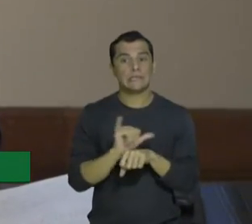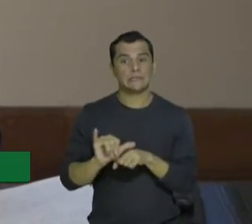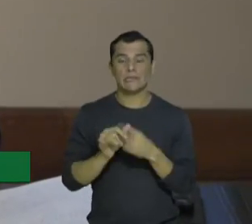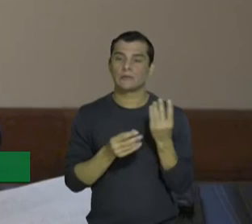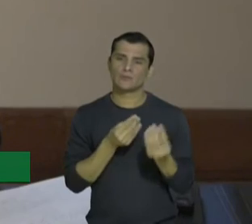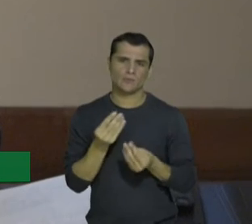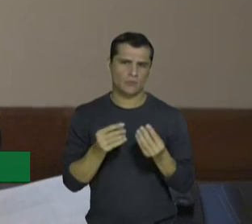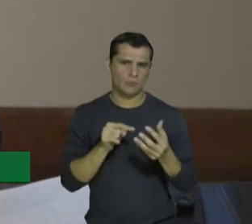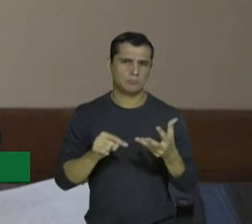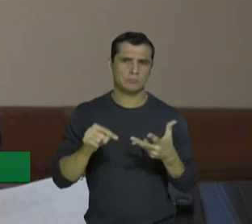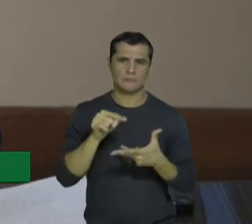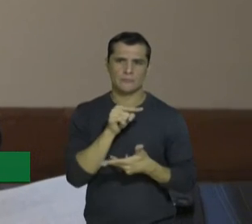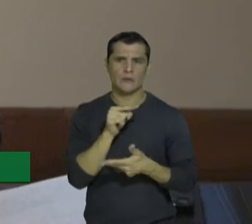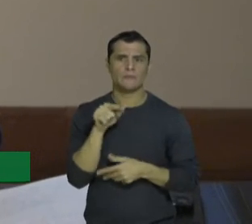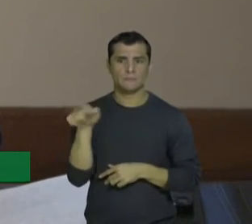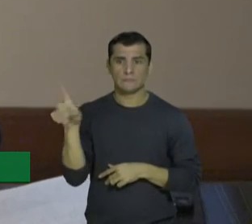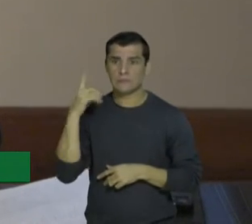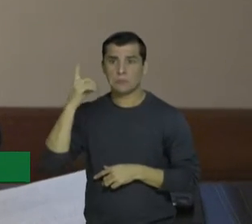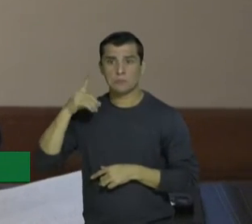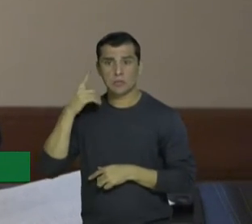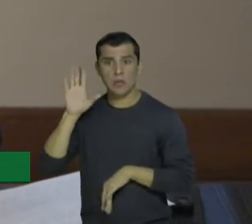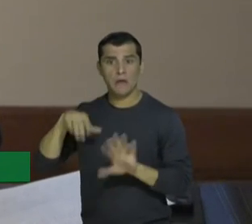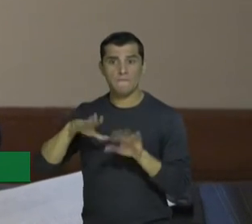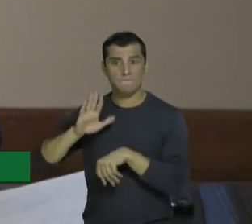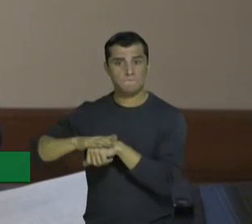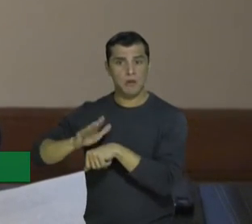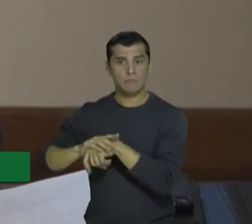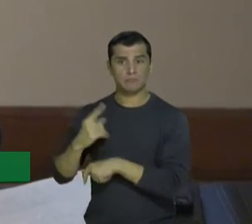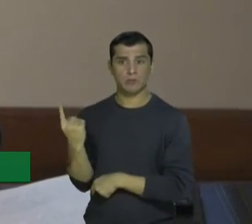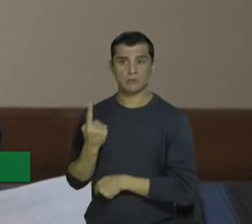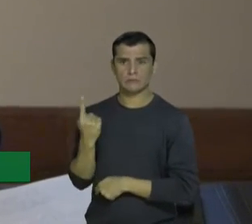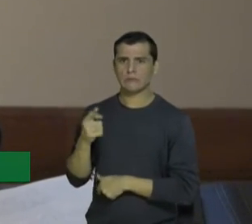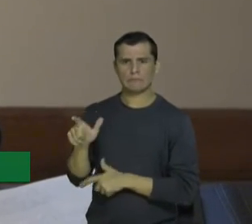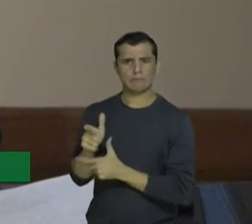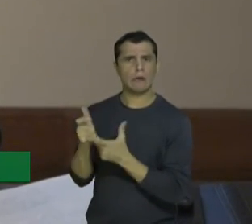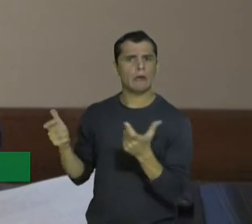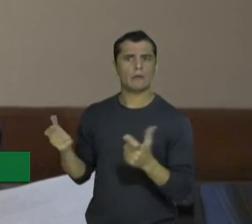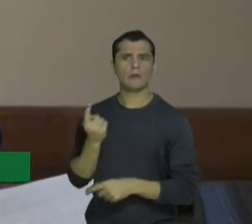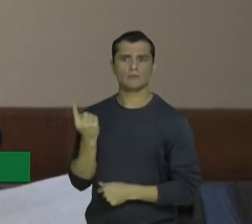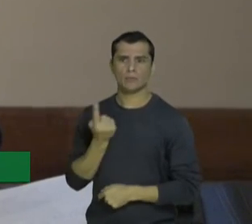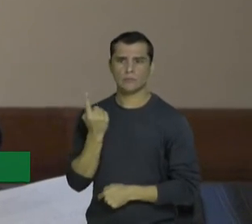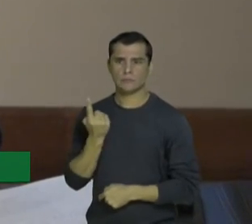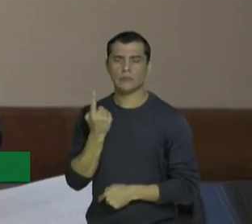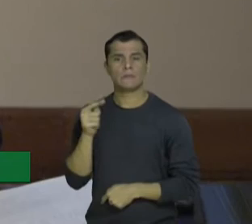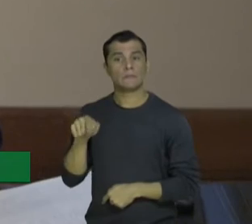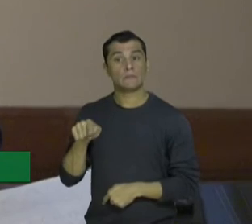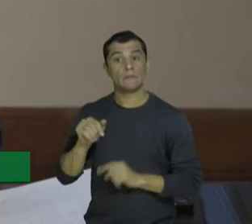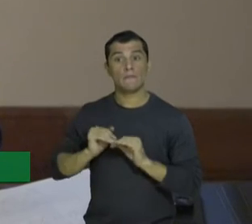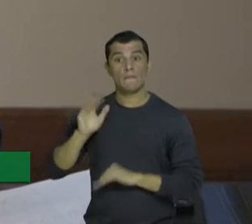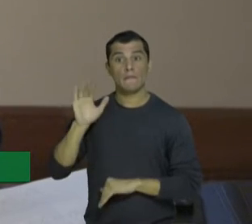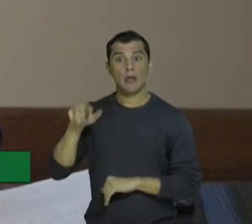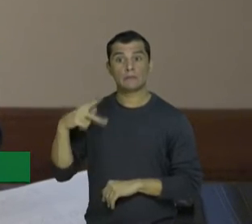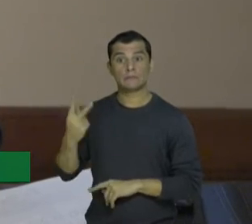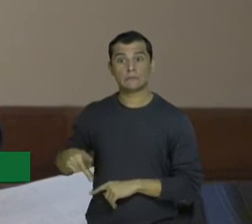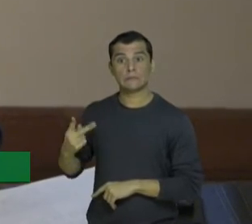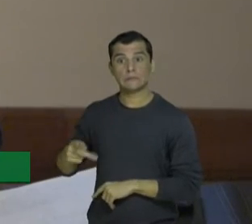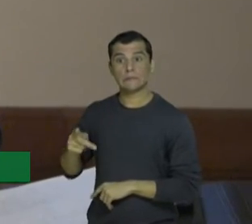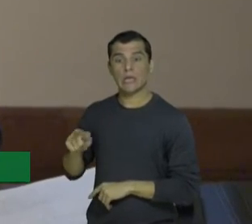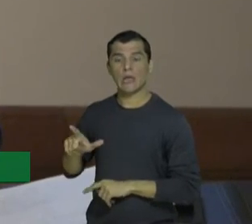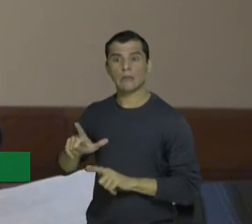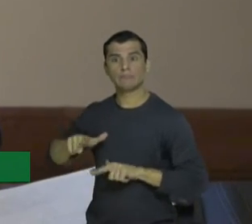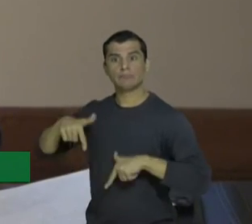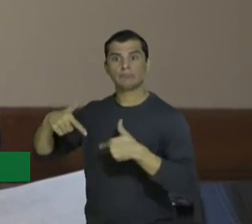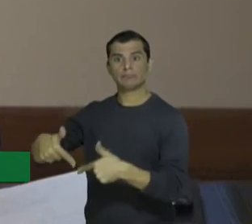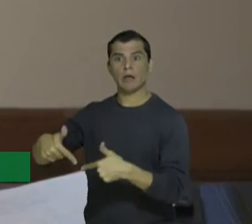deputado colocou muito bem às vezes sozinho ou muitas vezes sozinho eh fazendo com que suas atitudes suas atividades